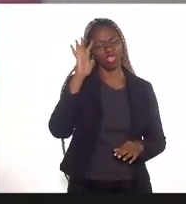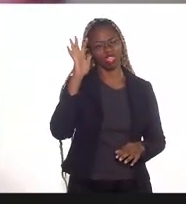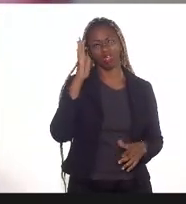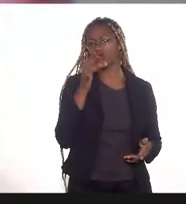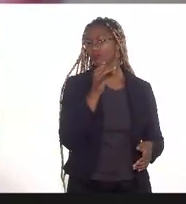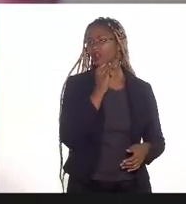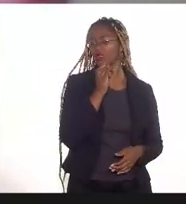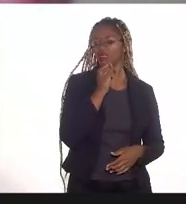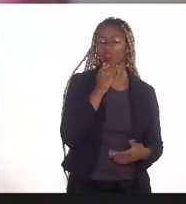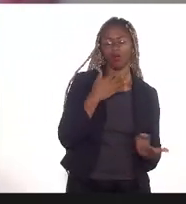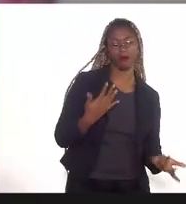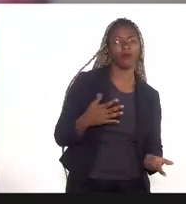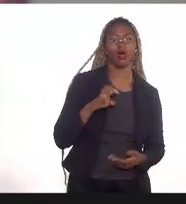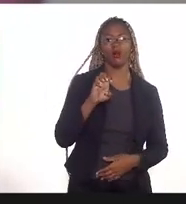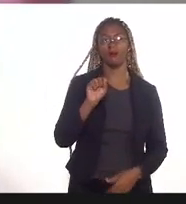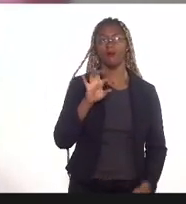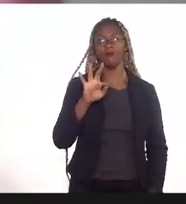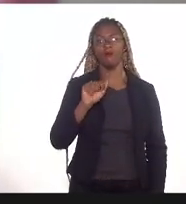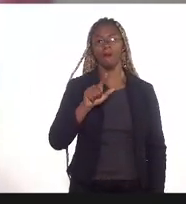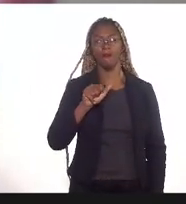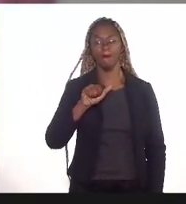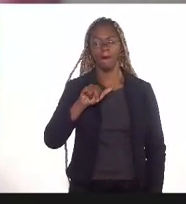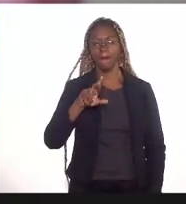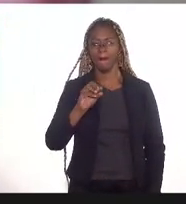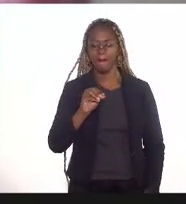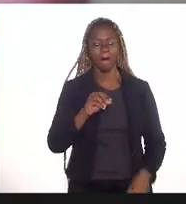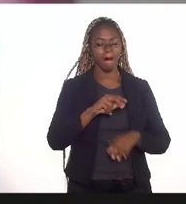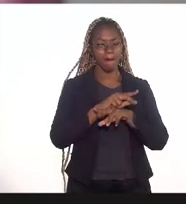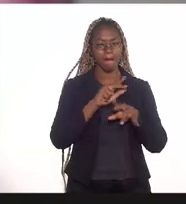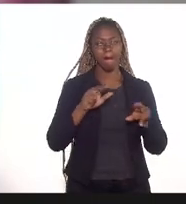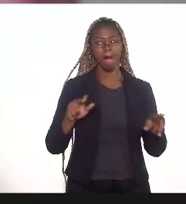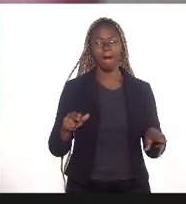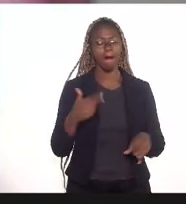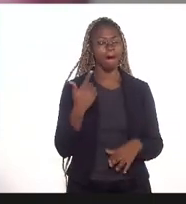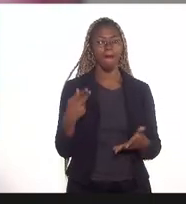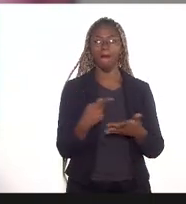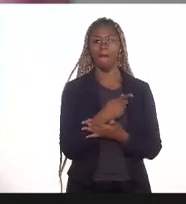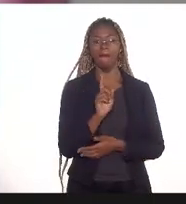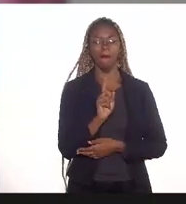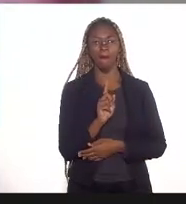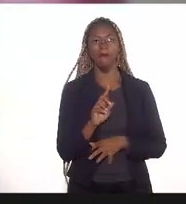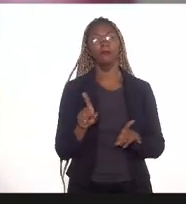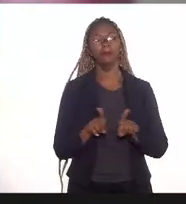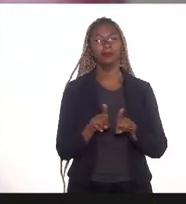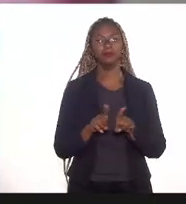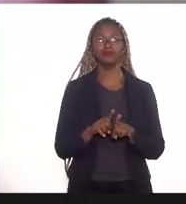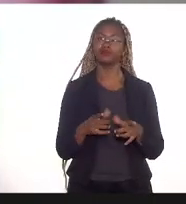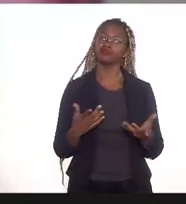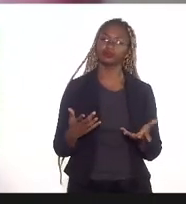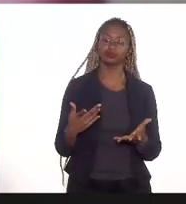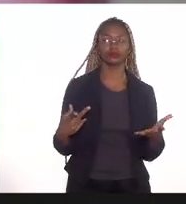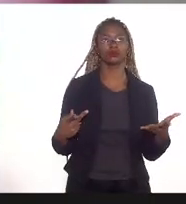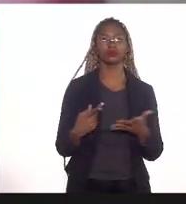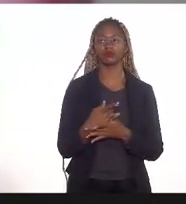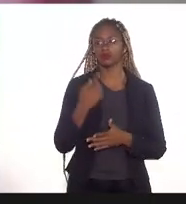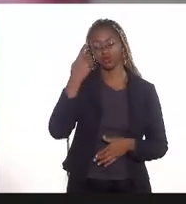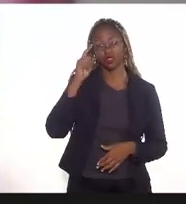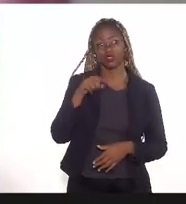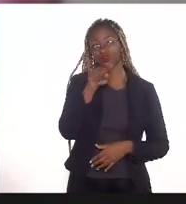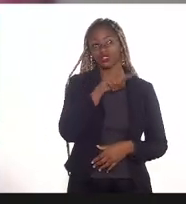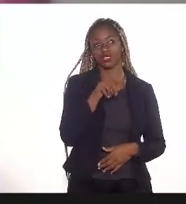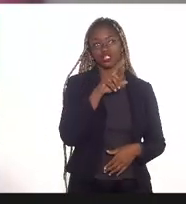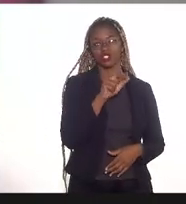estaleiros, termoelétricas, enfim, não aconteceram, sem contar que houve um grande contencioso. Eu não sei se o doutor Rafael Lírio